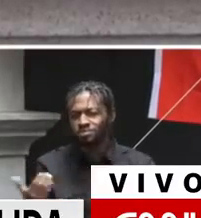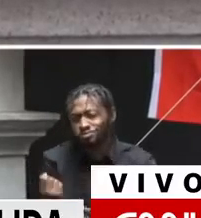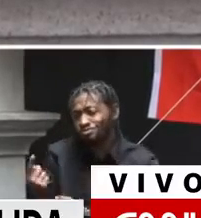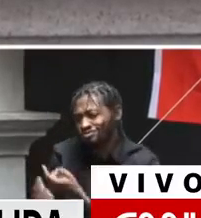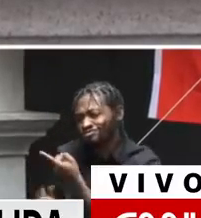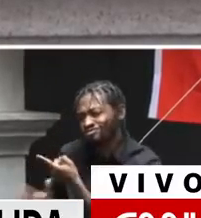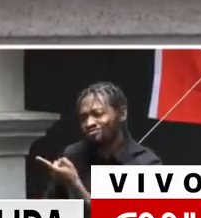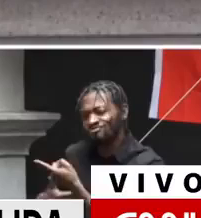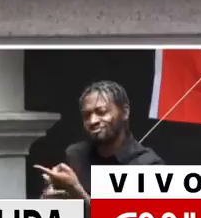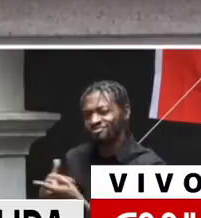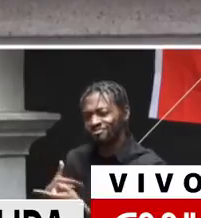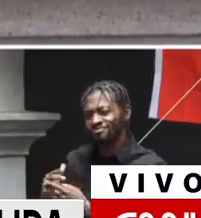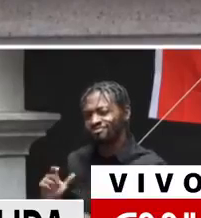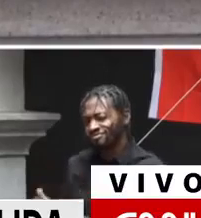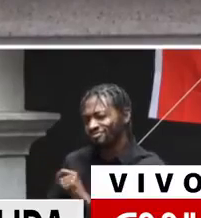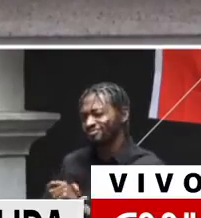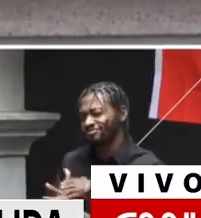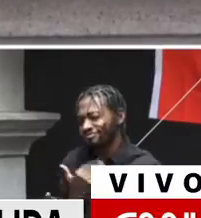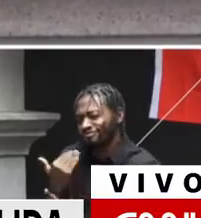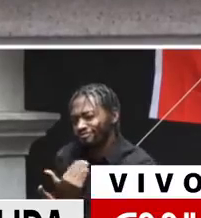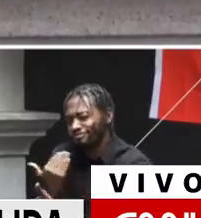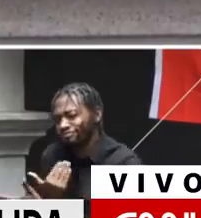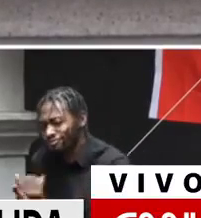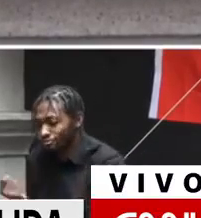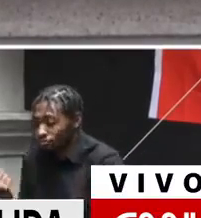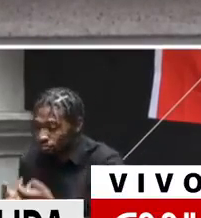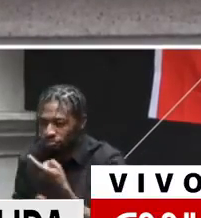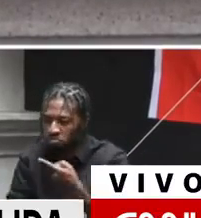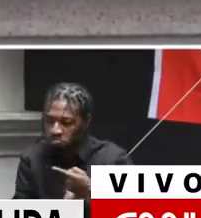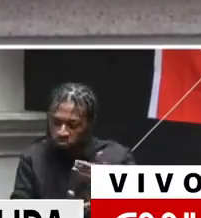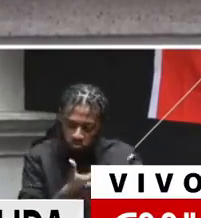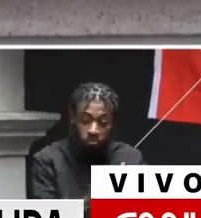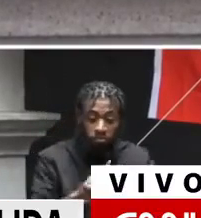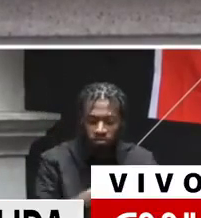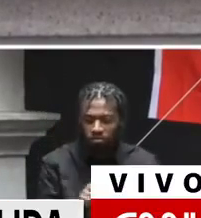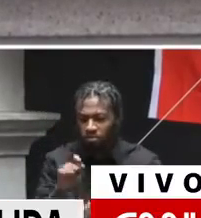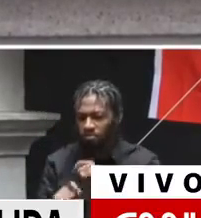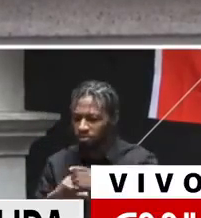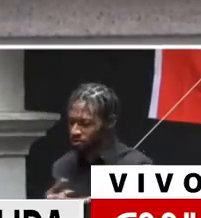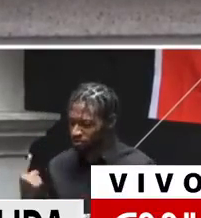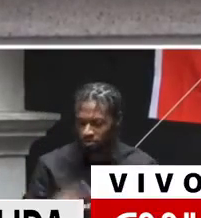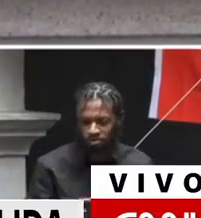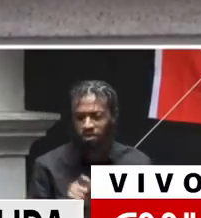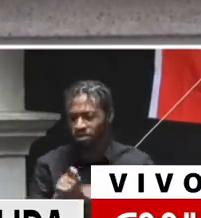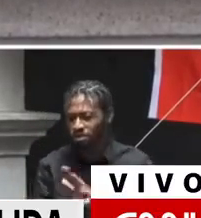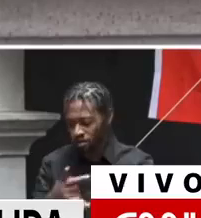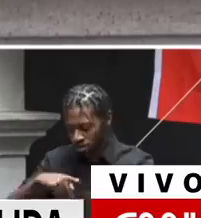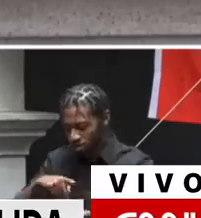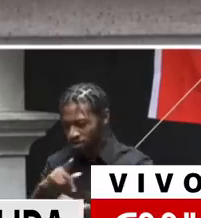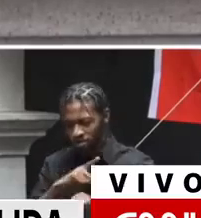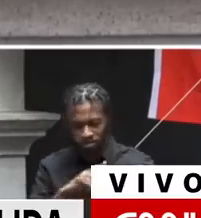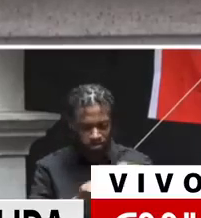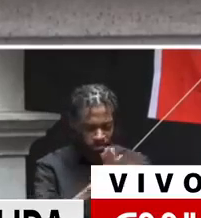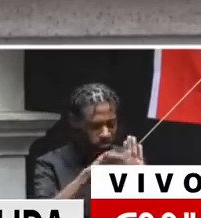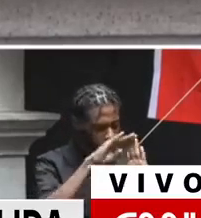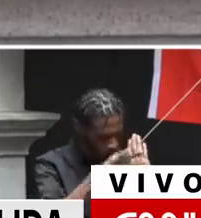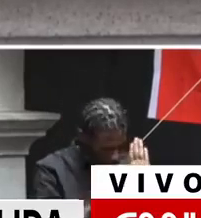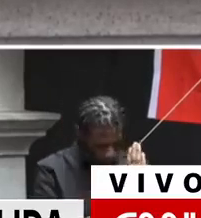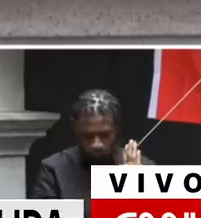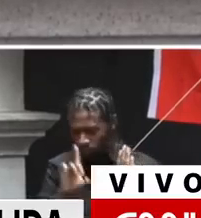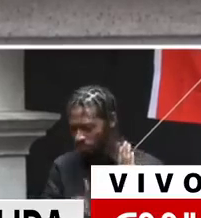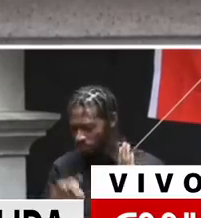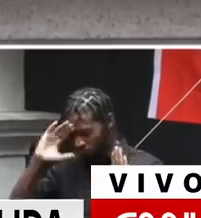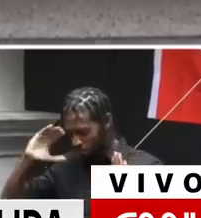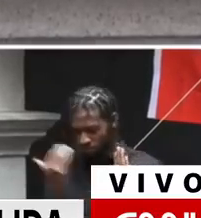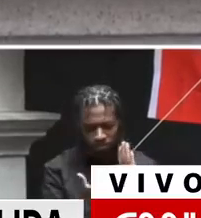11 de agosto de 1827. Então também é uma data bastante simbólica, né? Esse evento tem um monte de simbologia, né, do ponto de vista de defesa da democracia. A